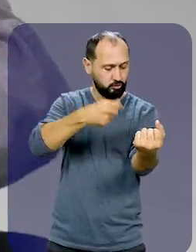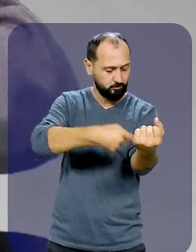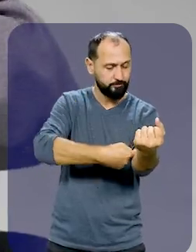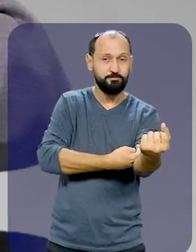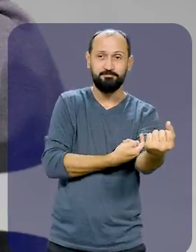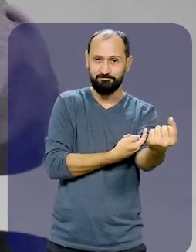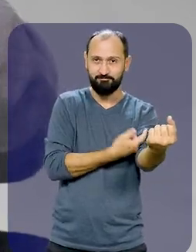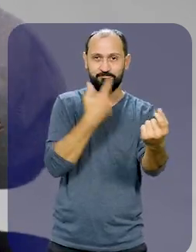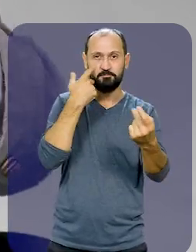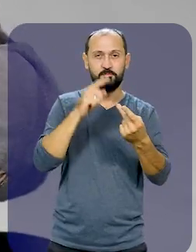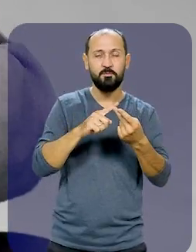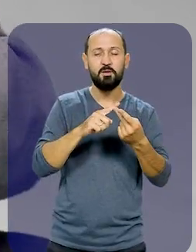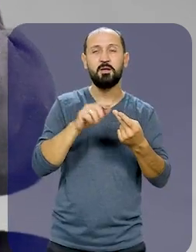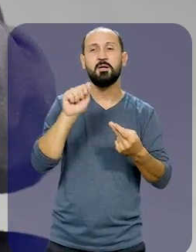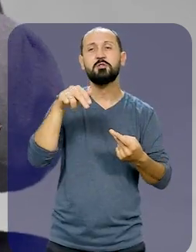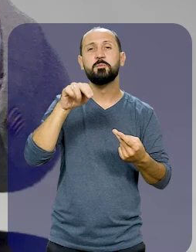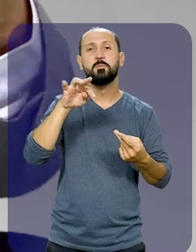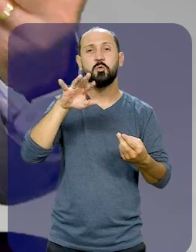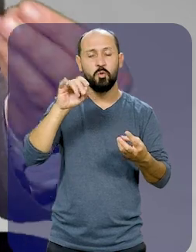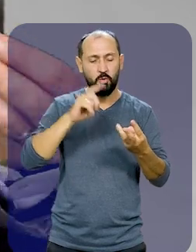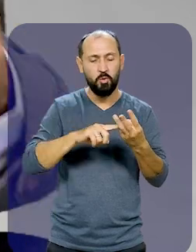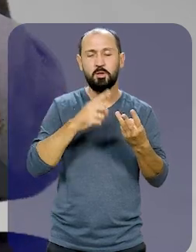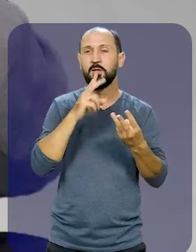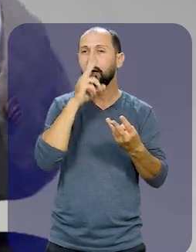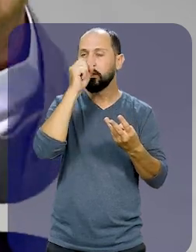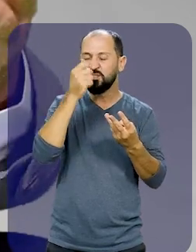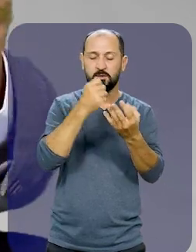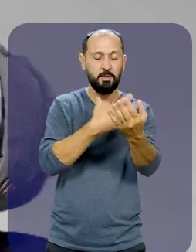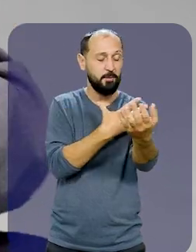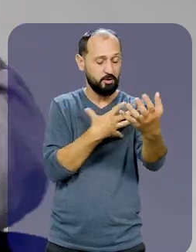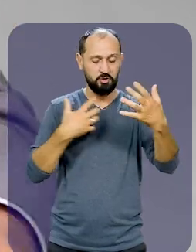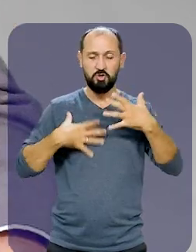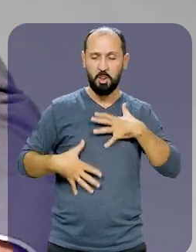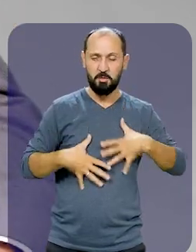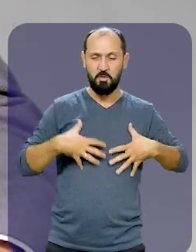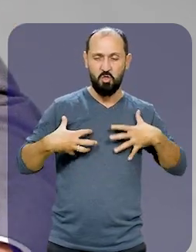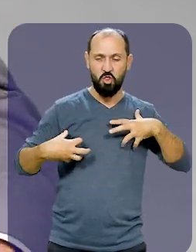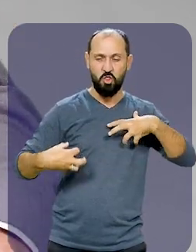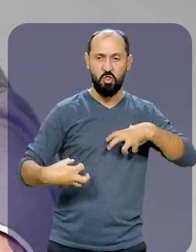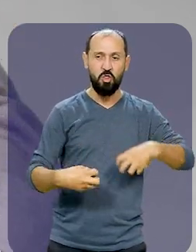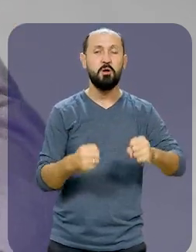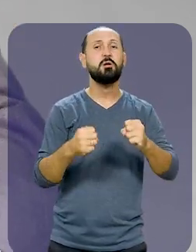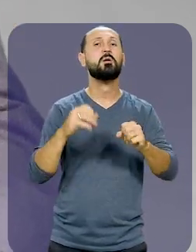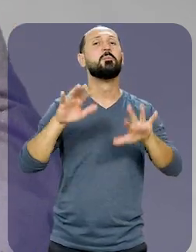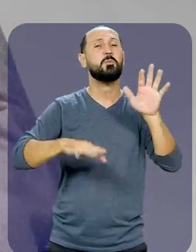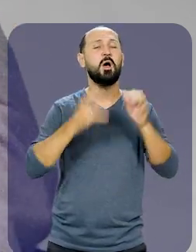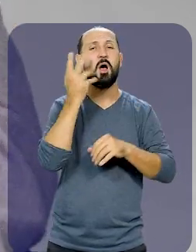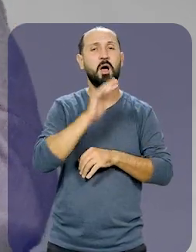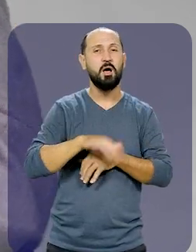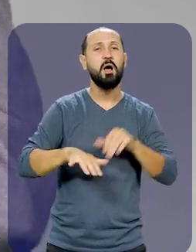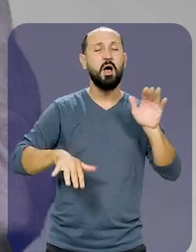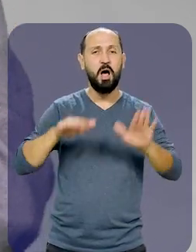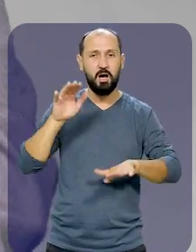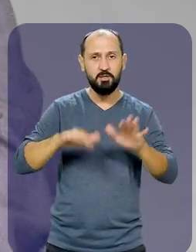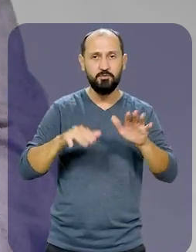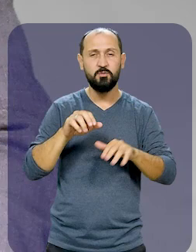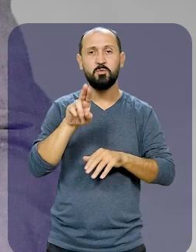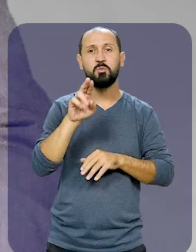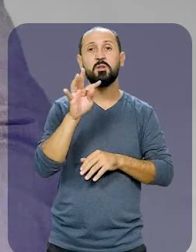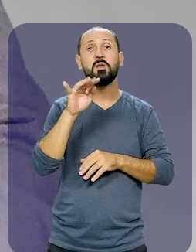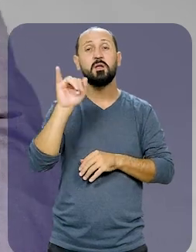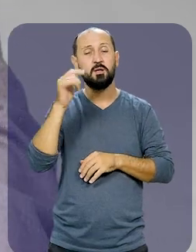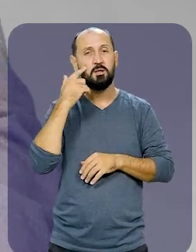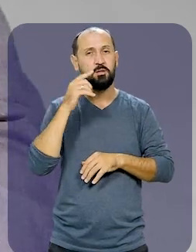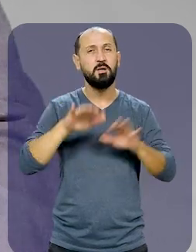venosa, antibióticos, corticosteroides para tirar a inflamação. Muitas crianças foram até para a